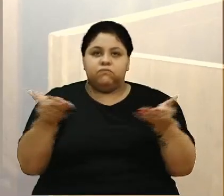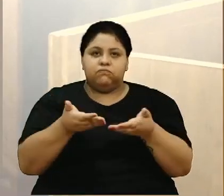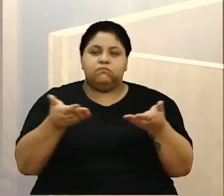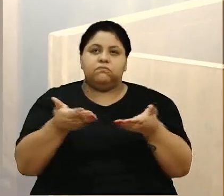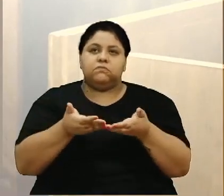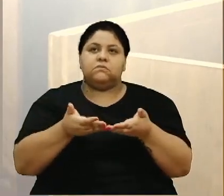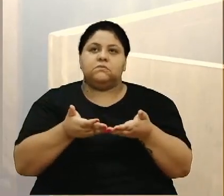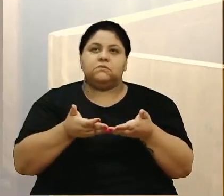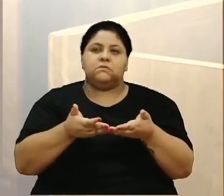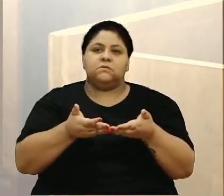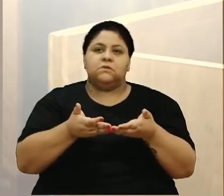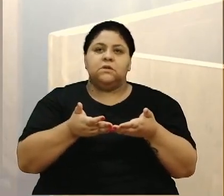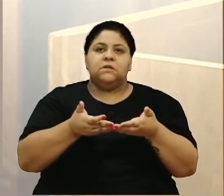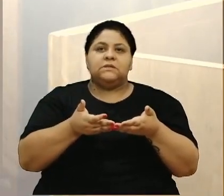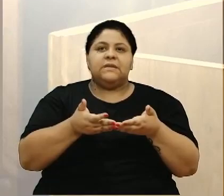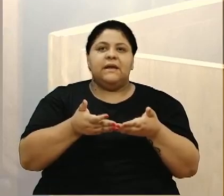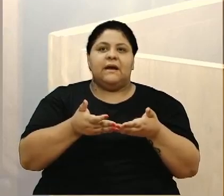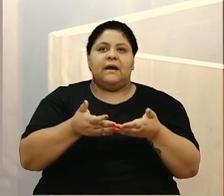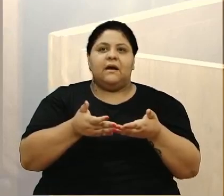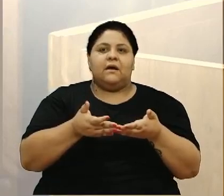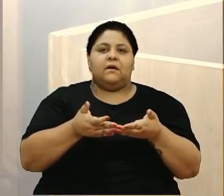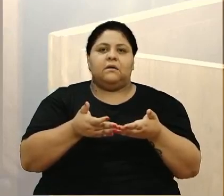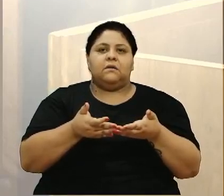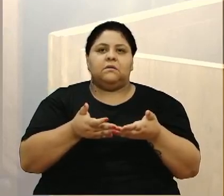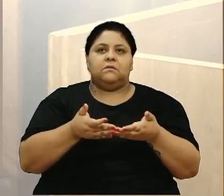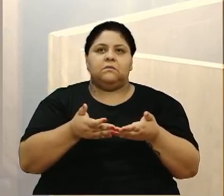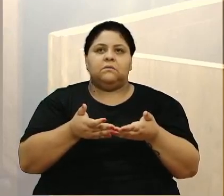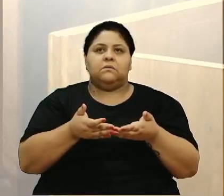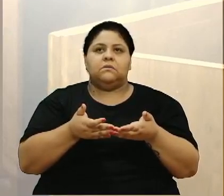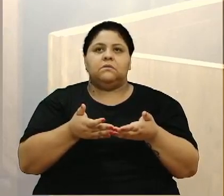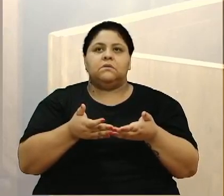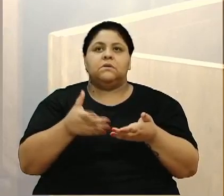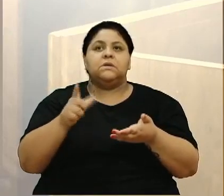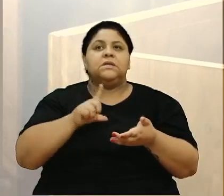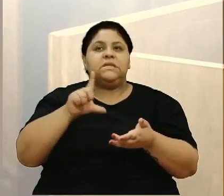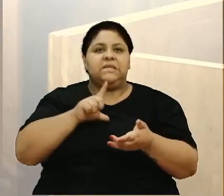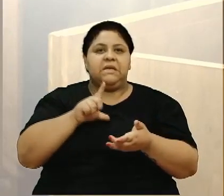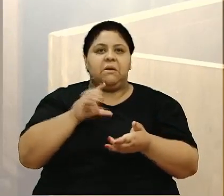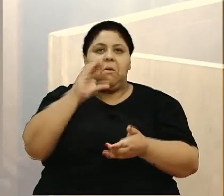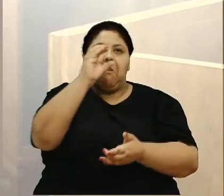no noticiário, né? Até nisso tem oportunista.